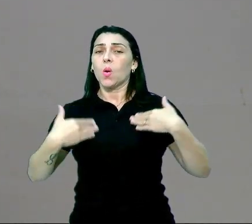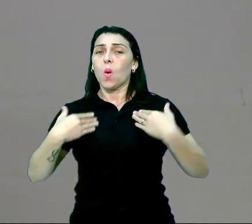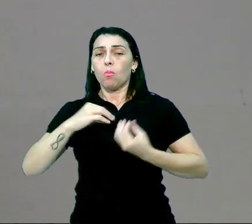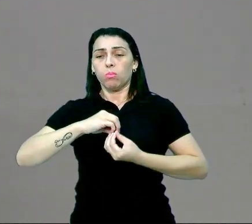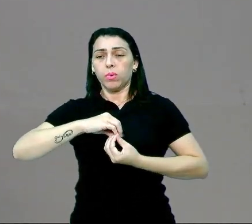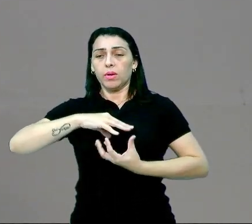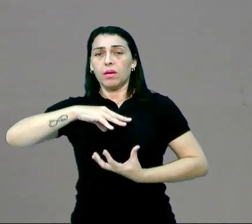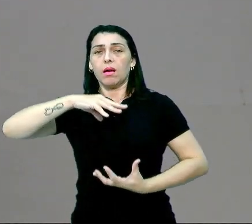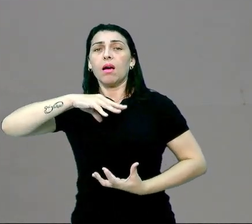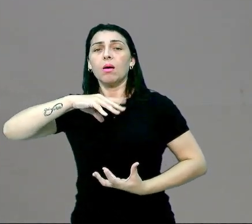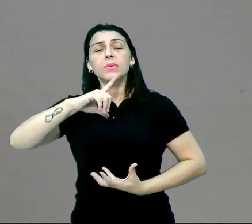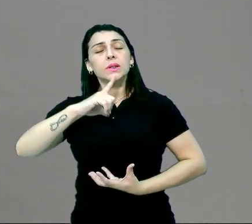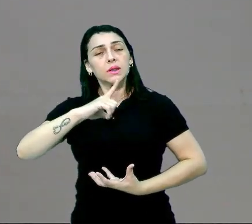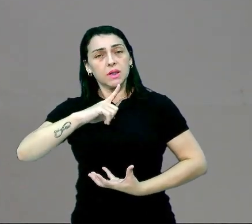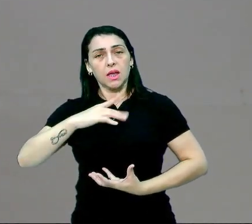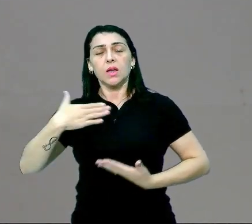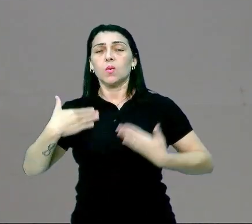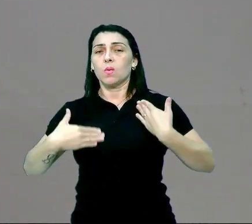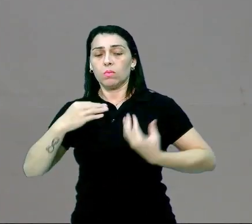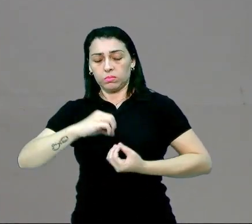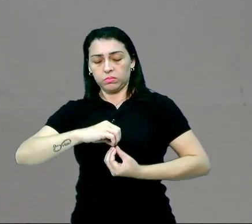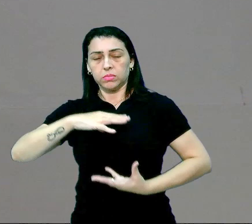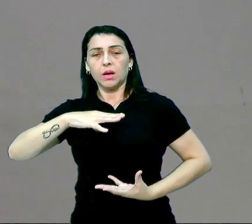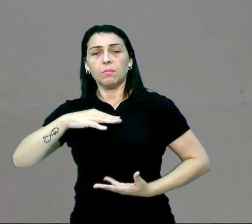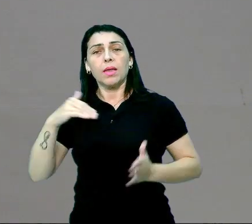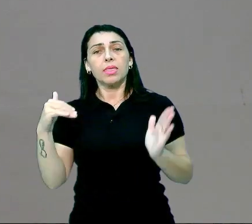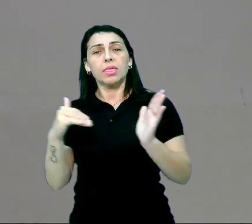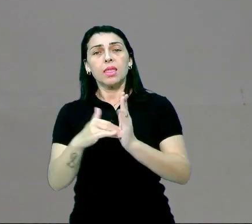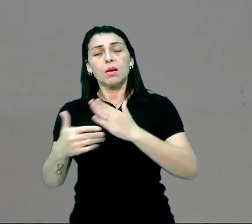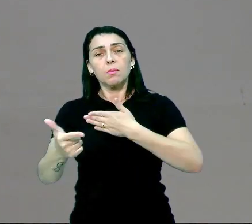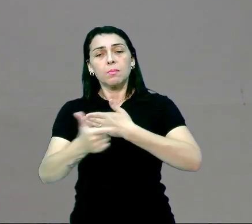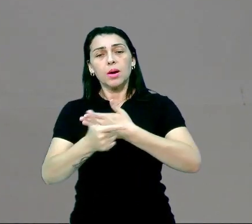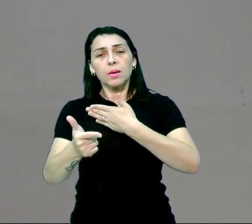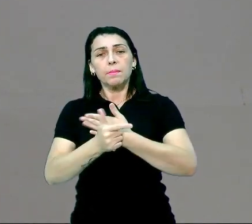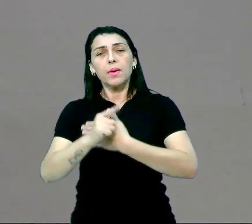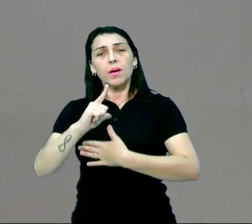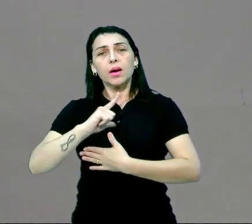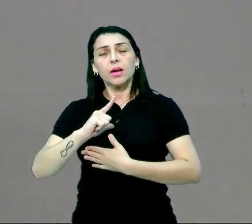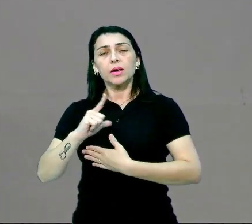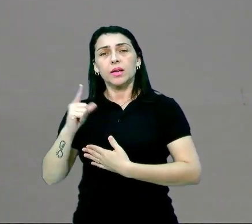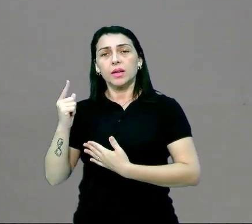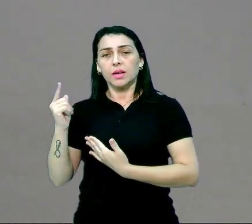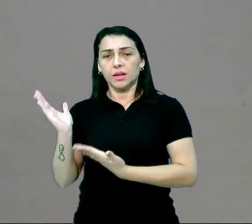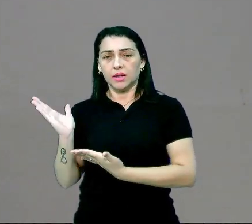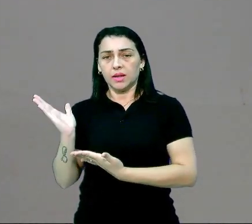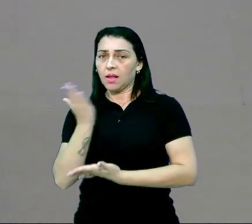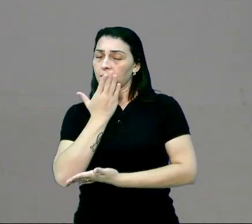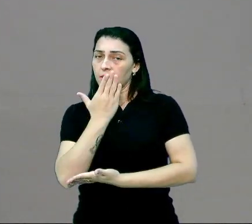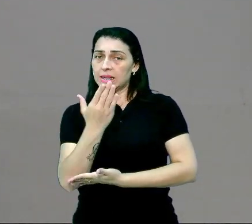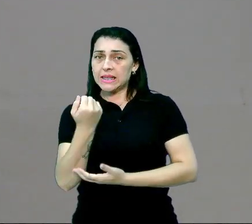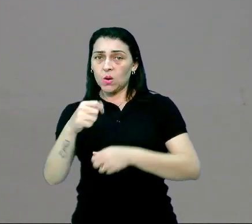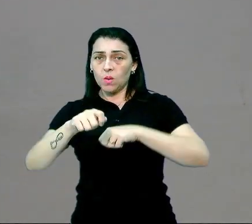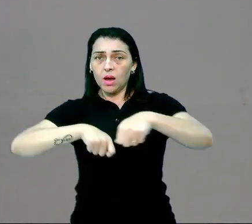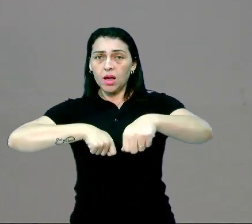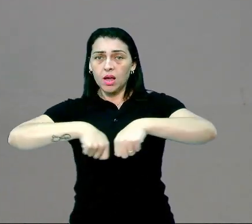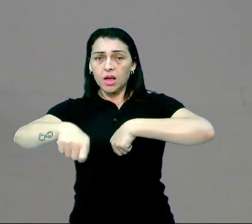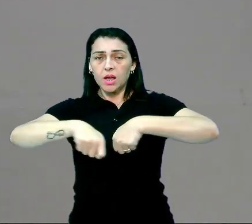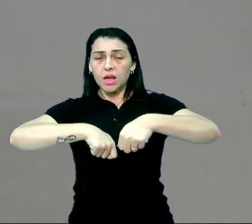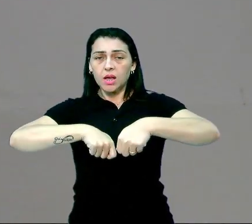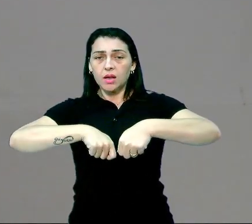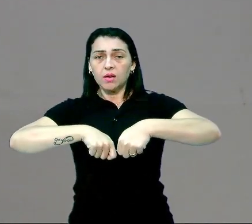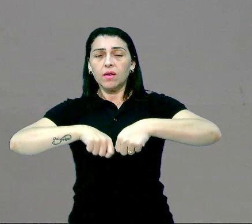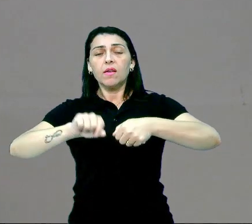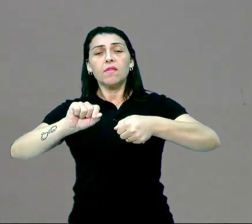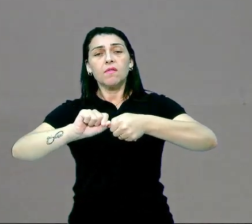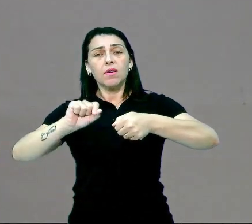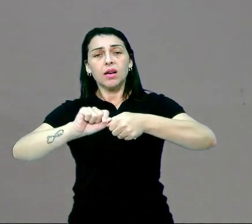alma. Tudo tem corpo e alma. Até um papel que eu tenho disponível aqui na minha frente, se eu rasgar, ele